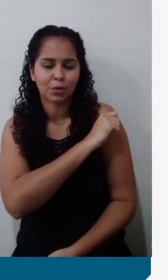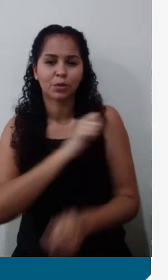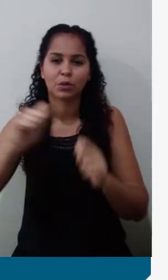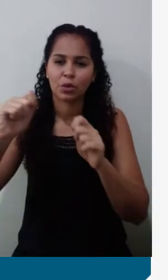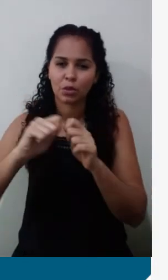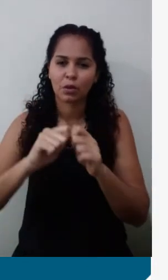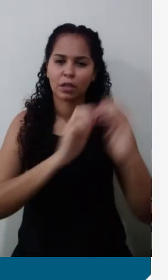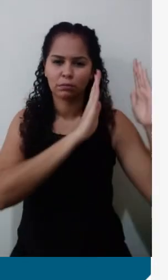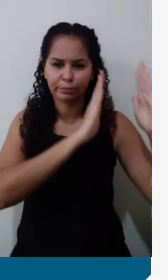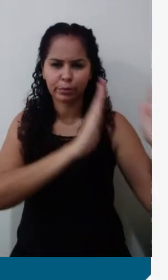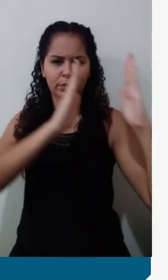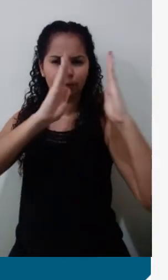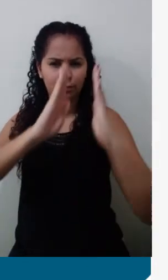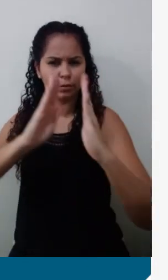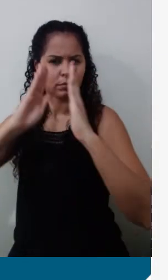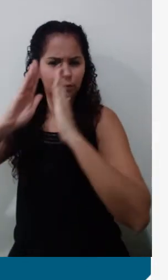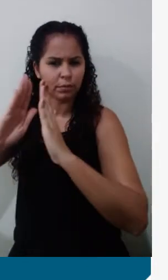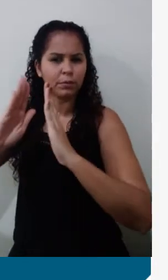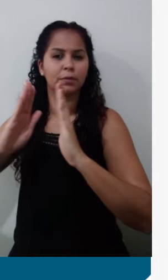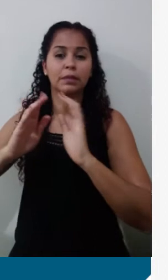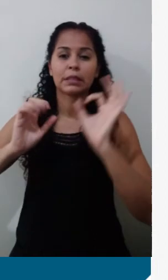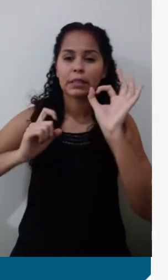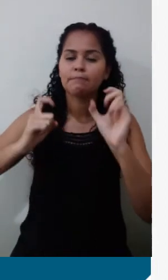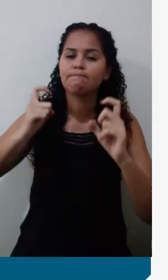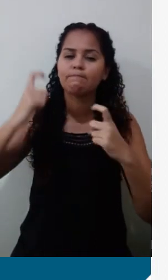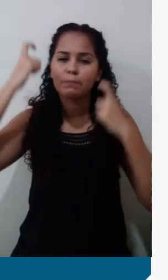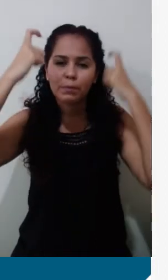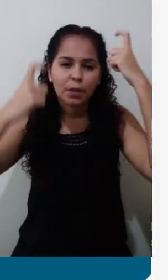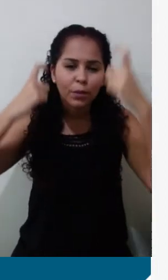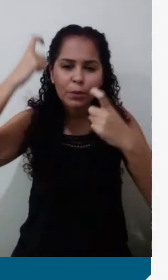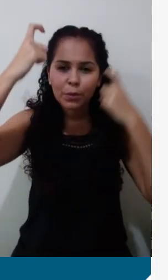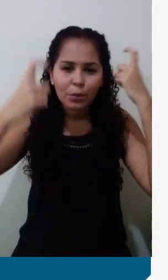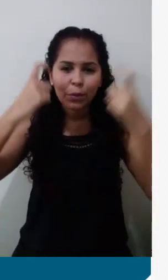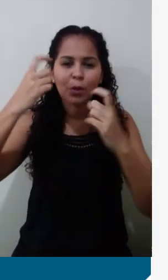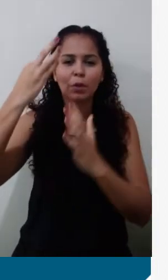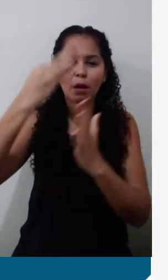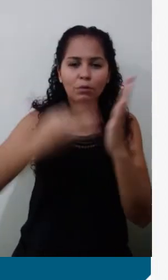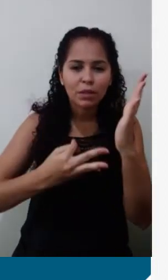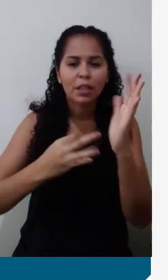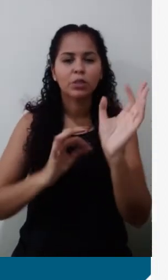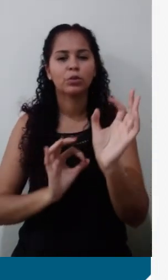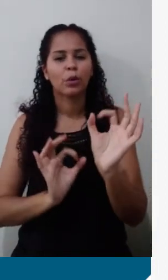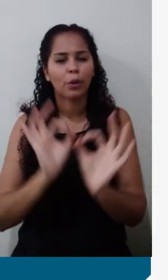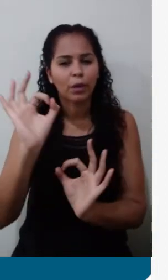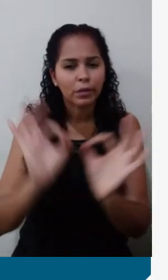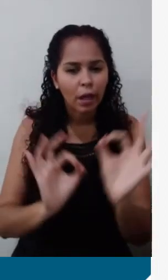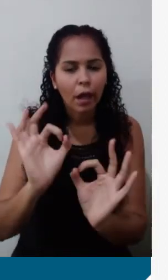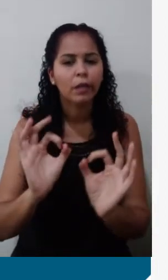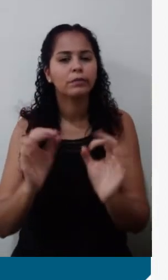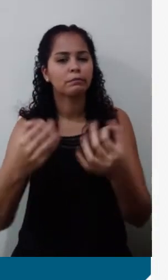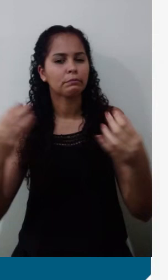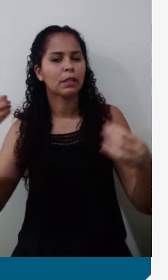que cumpre todas essas etapas, que se preocupa em aparar as arestas, em organizar o